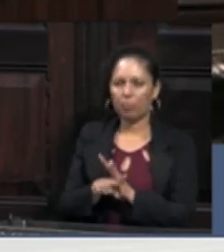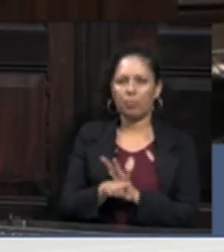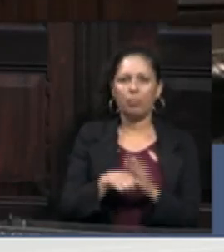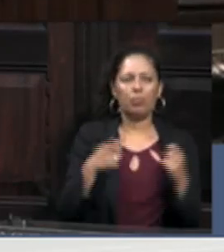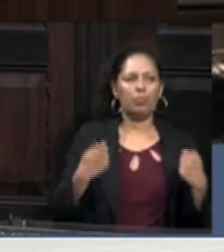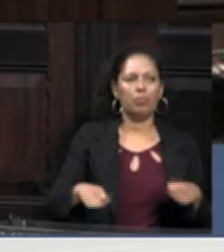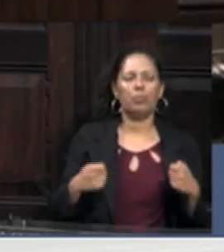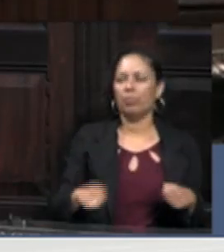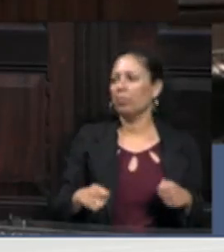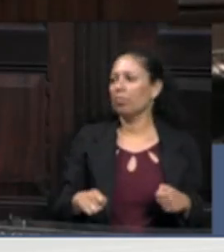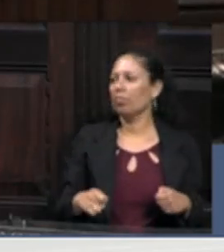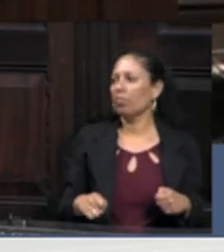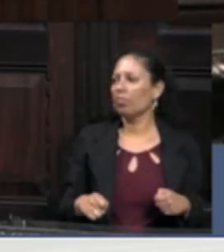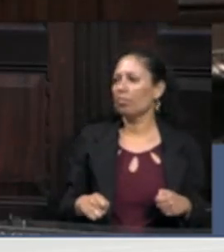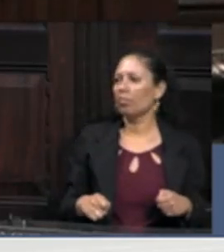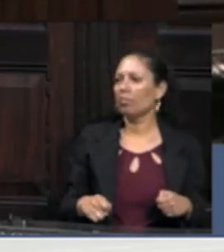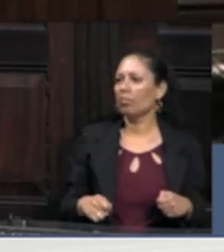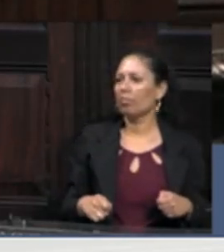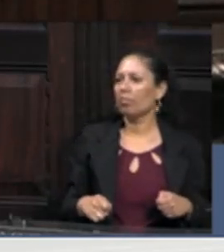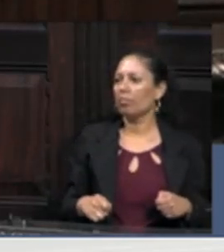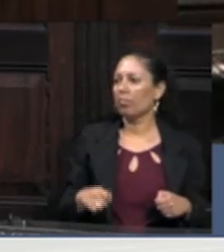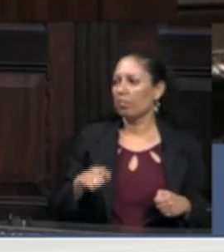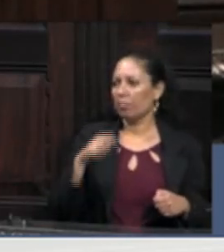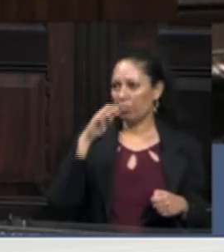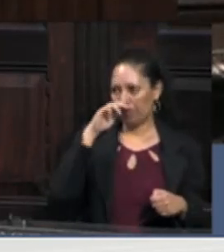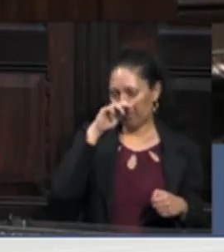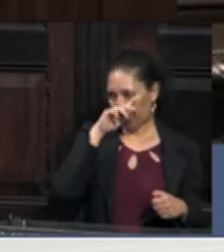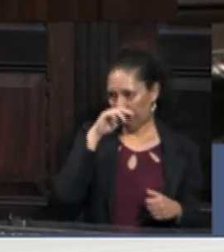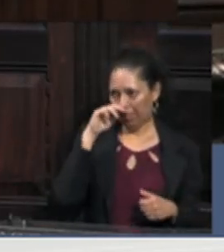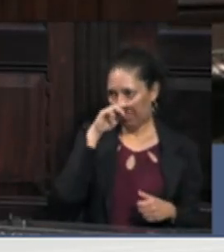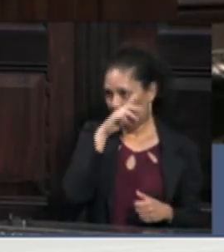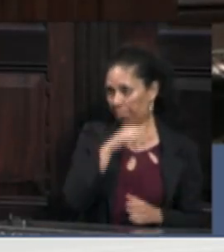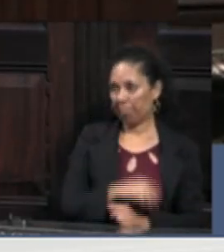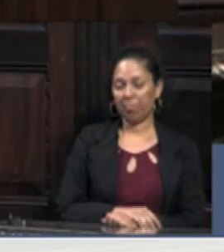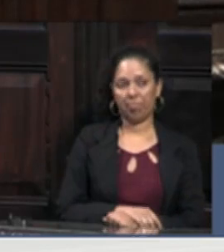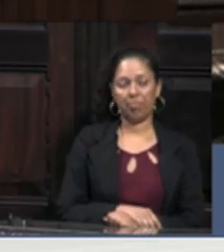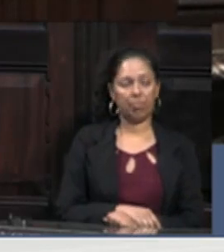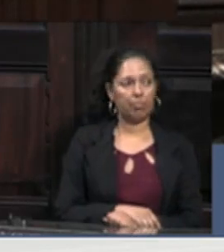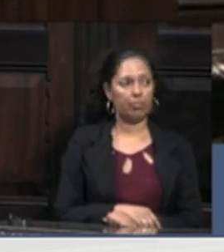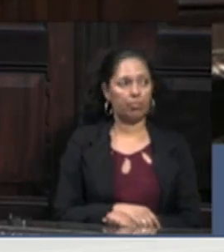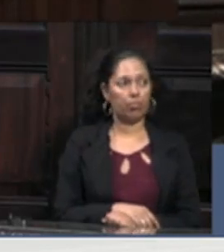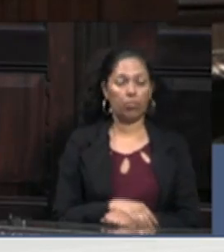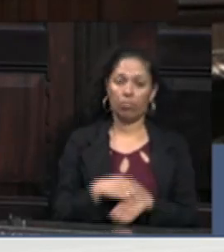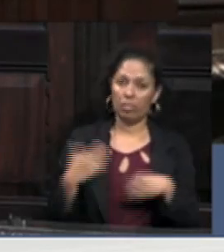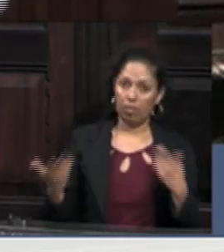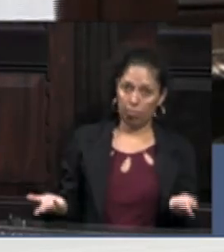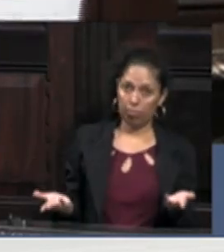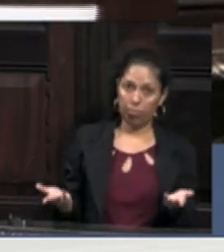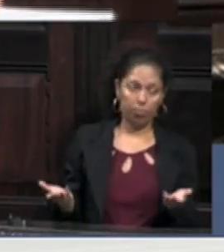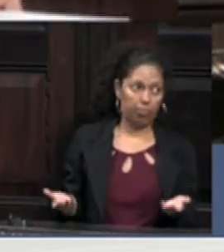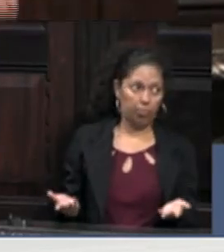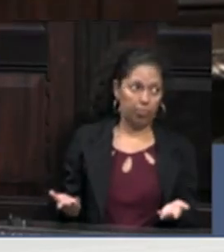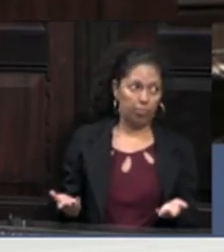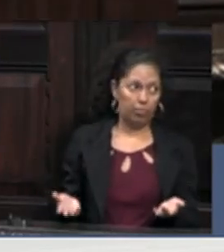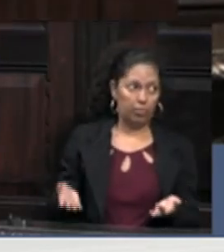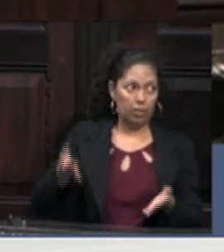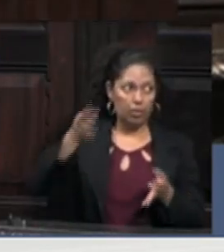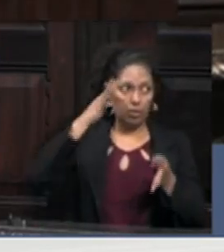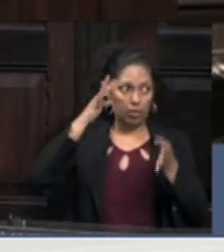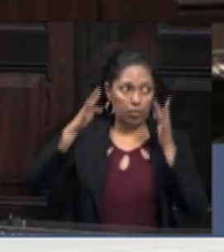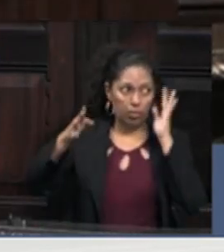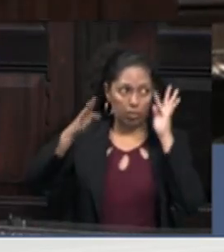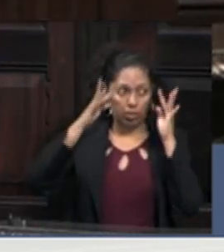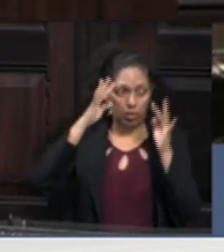compreender exatamente a peça orçamentária enviada para esta casa. É lamentável. Então, aí imagina, agora para